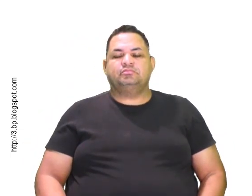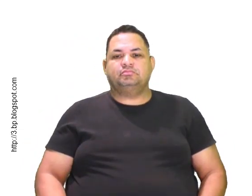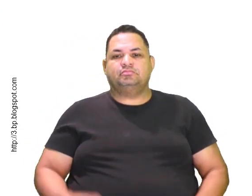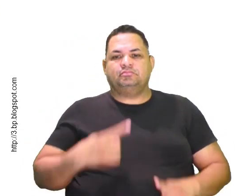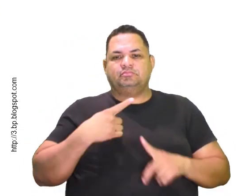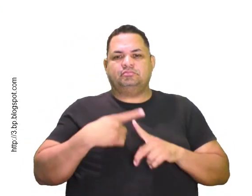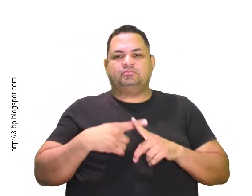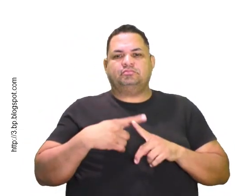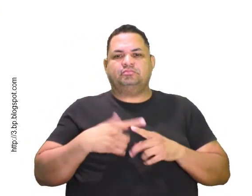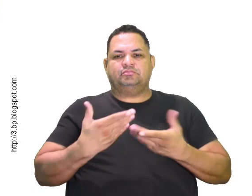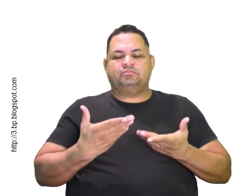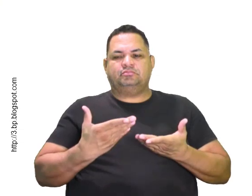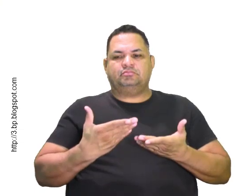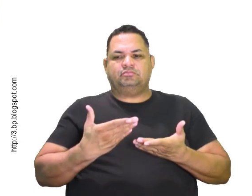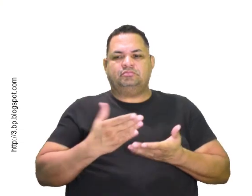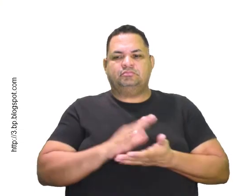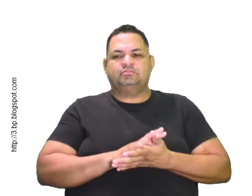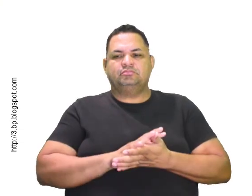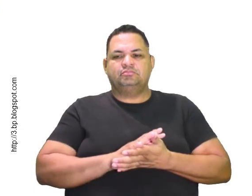grandes eventos históricos.